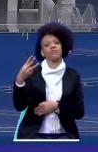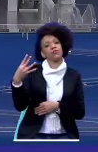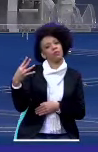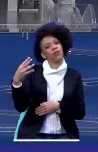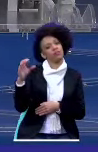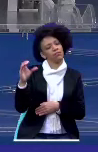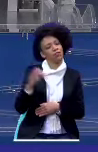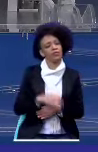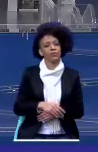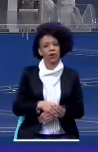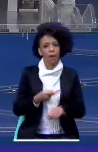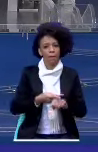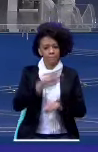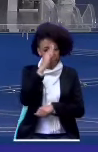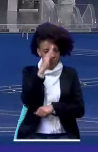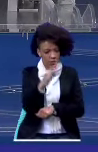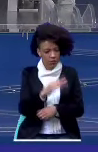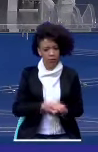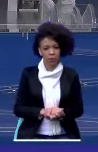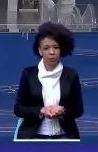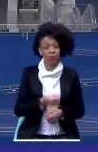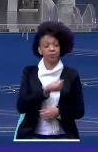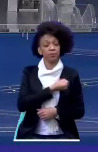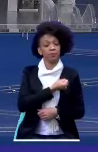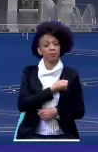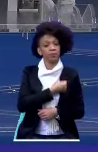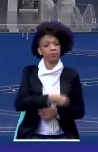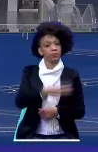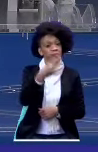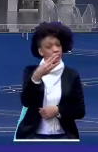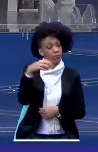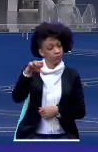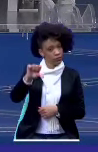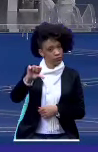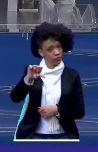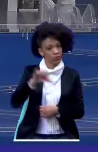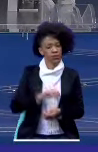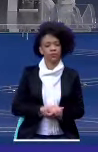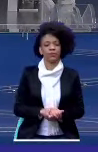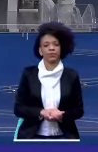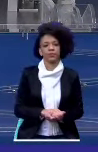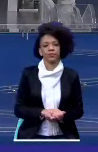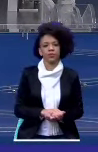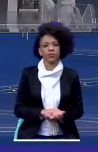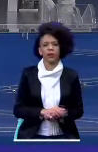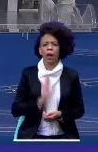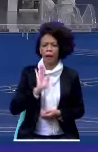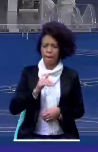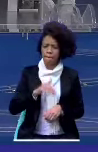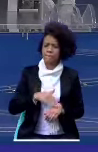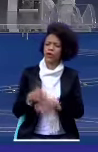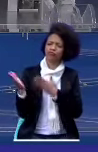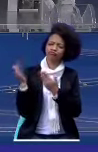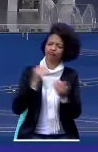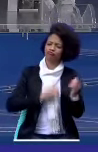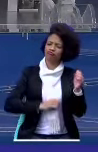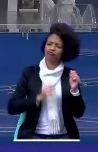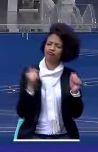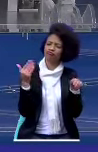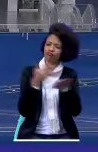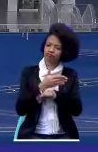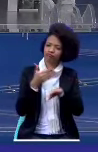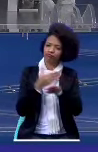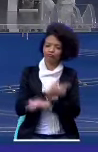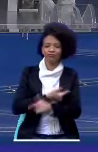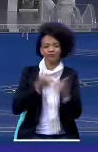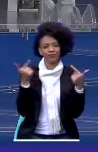R$ 692.990,34 na faixa principal da quina. Bola laranja, número 39. Laranja, 39. Pode chamar que a sorte vem. Vem sorte, vem